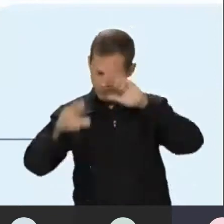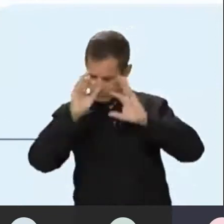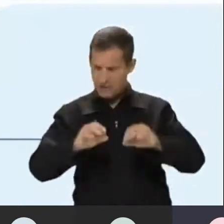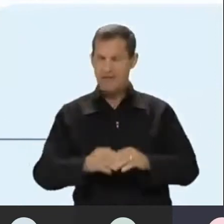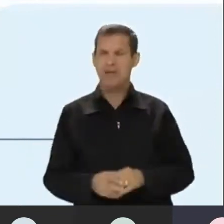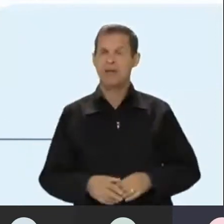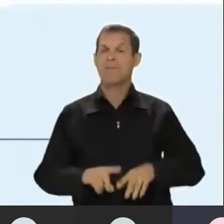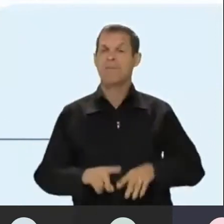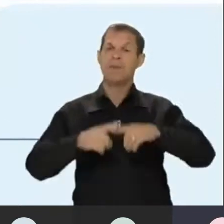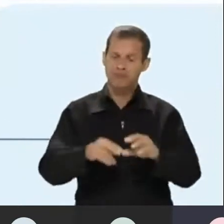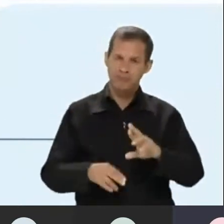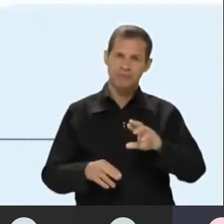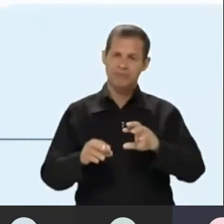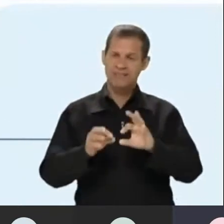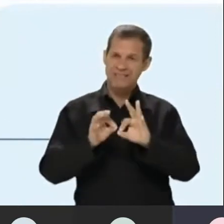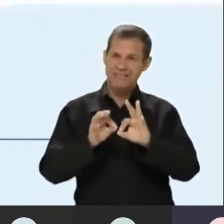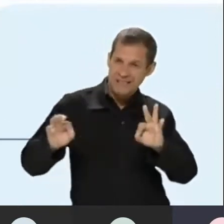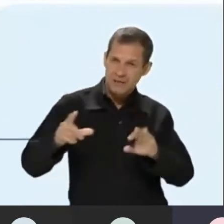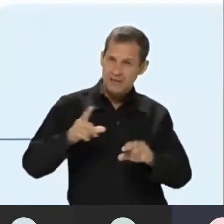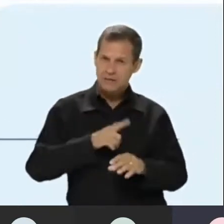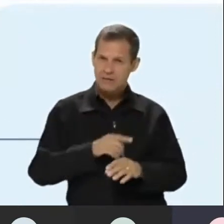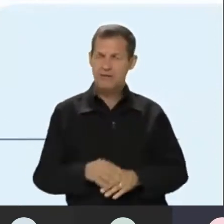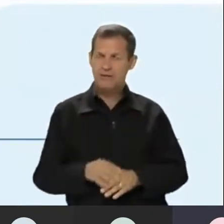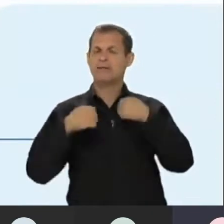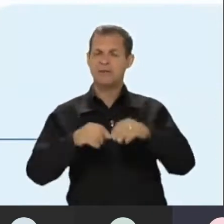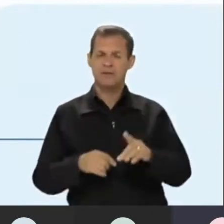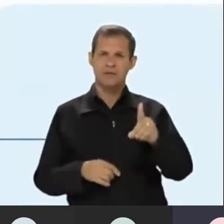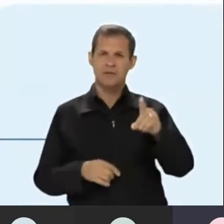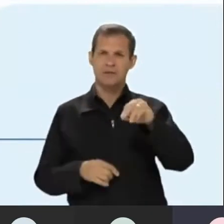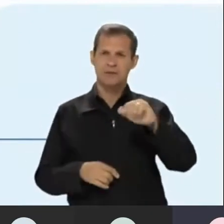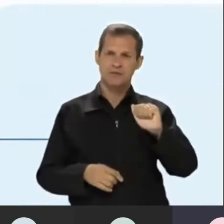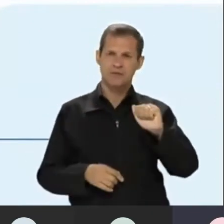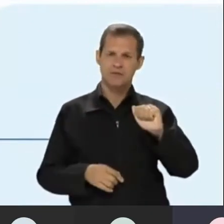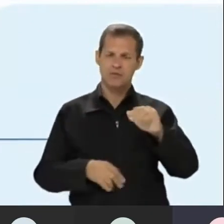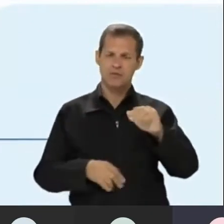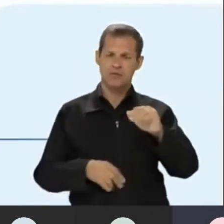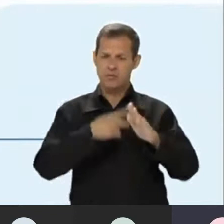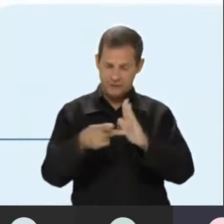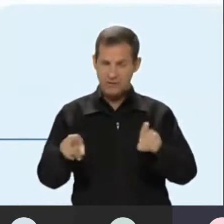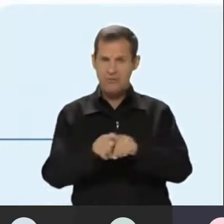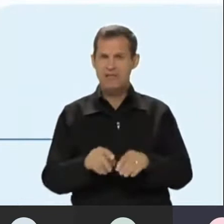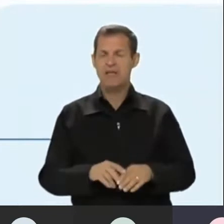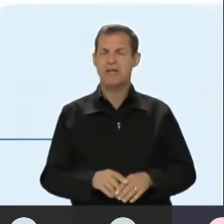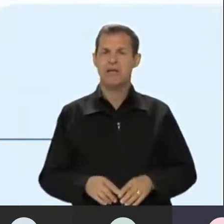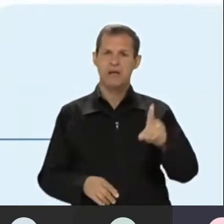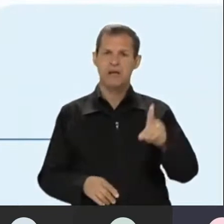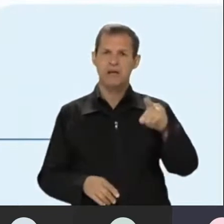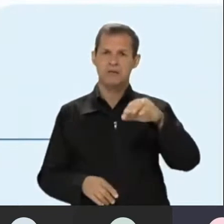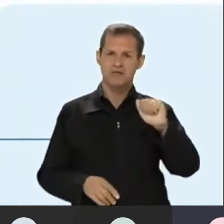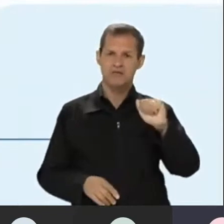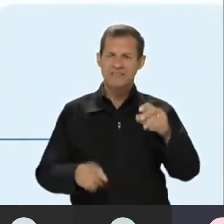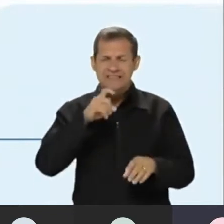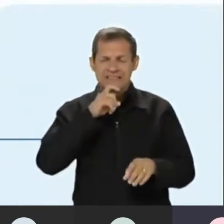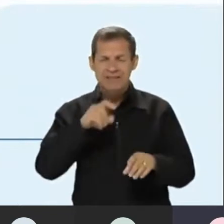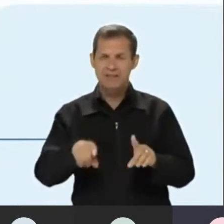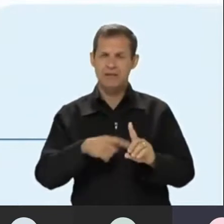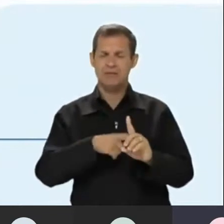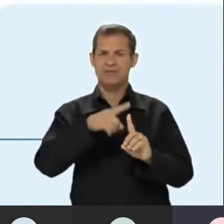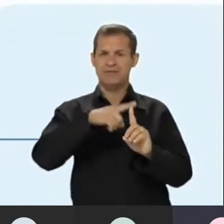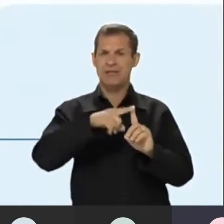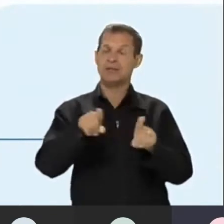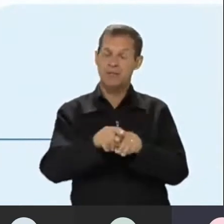estivesse analisando, caindo aqui essa reta, eu ia ter que ver que eu ia precisar de zona de ventilação, de zona de resfriamento evaporativo, de